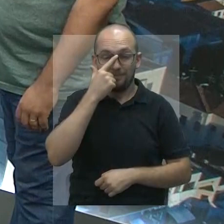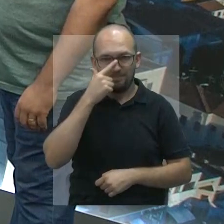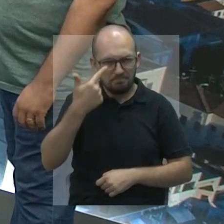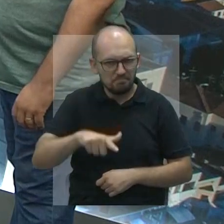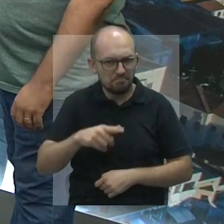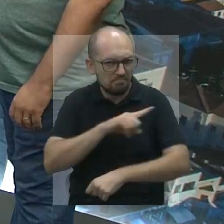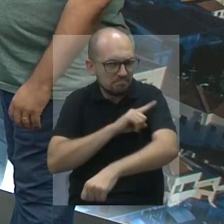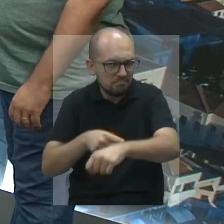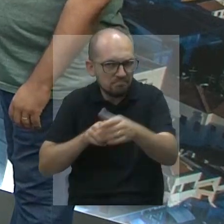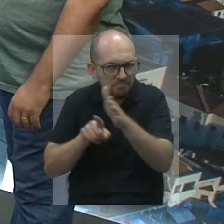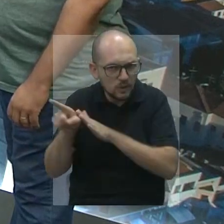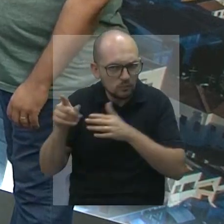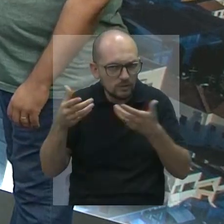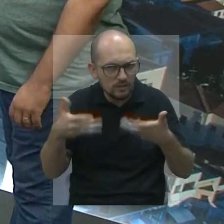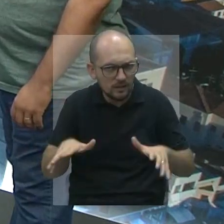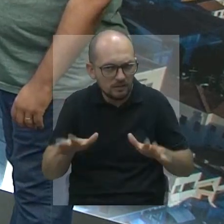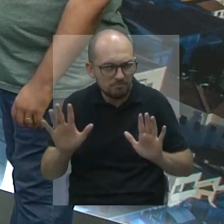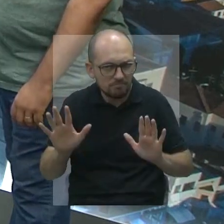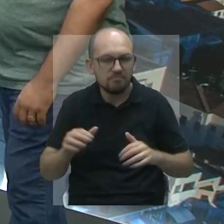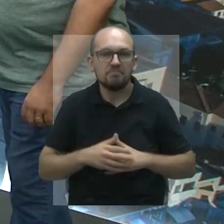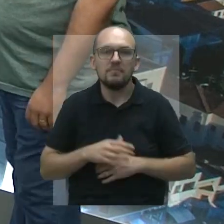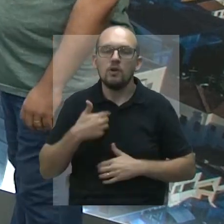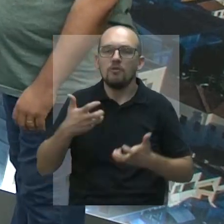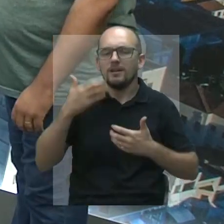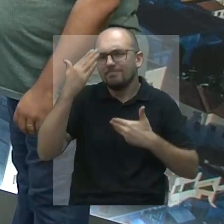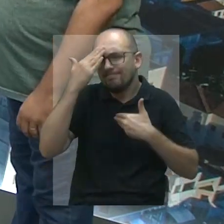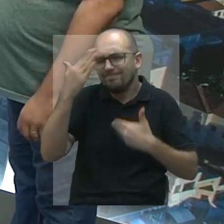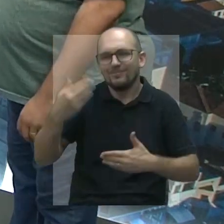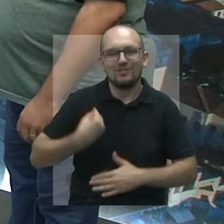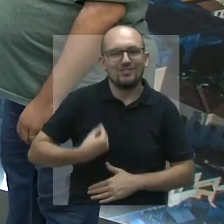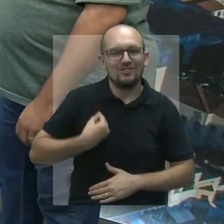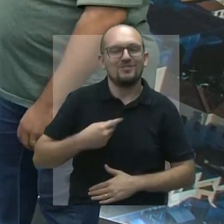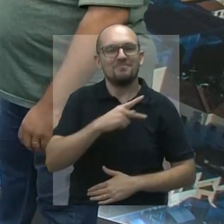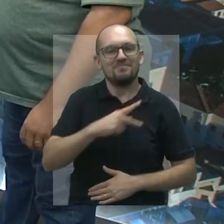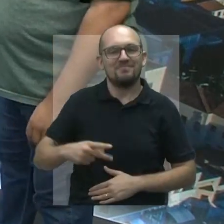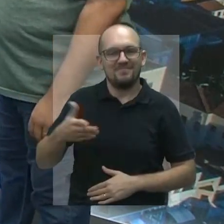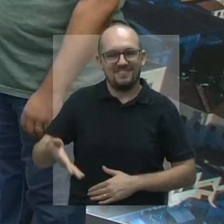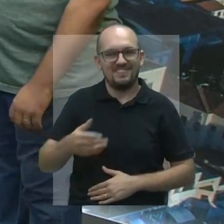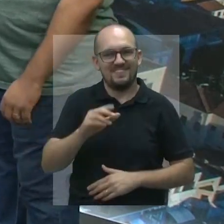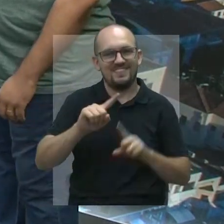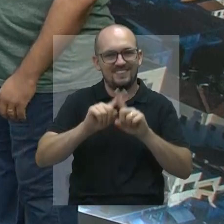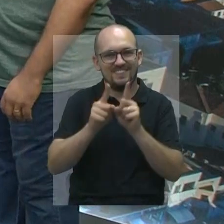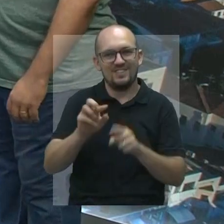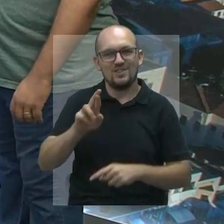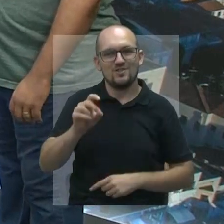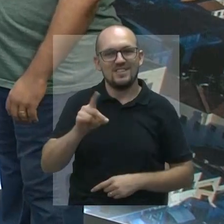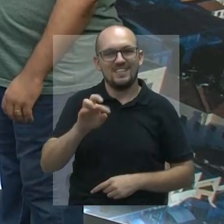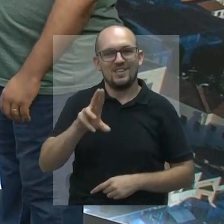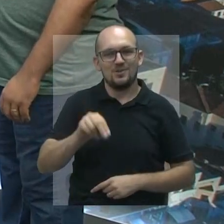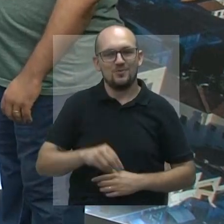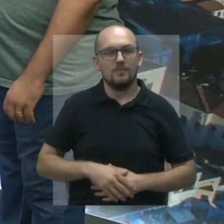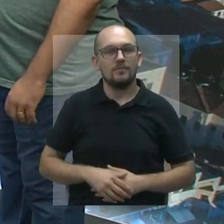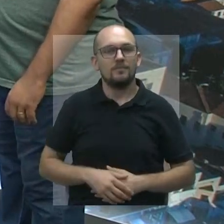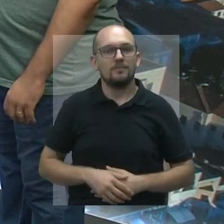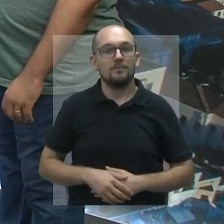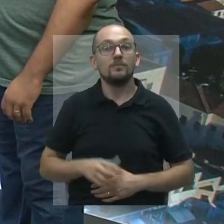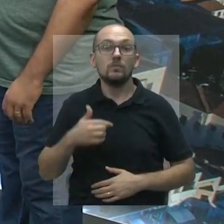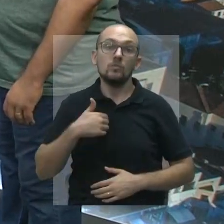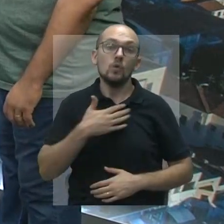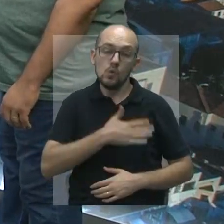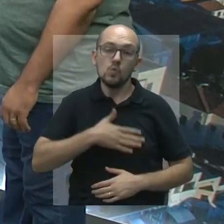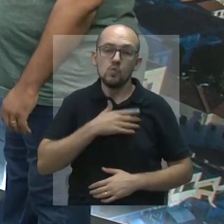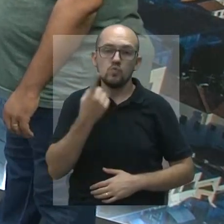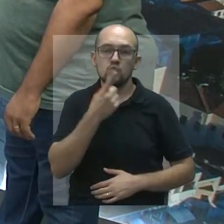alguma colocação? Eu quero agradecer também a participação do nosso presidente do 15 Nós aqui, é que agradecemos pelo Paulino. espaço. Uma última, eu gostaria